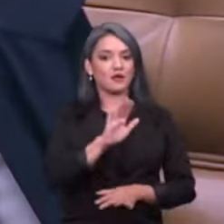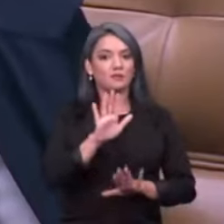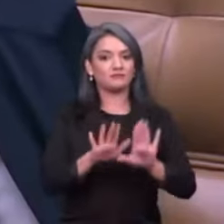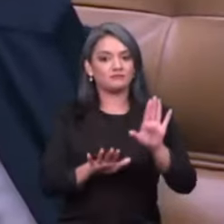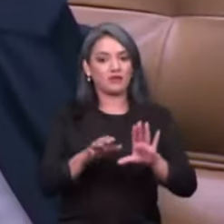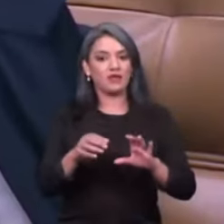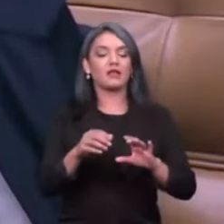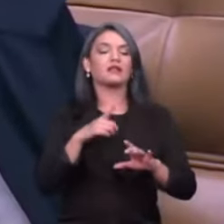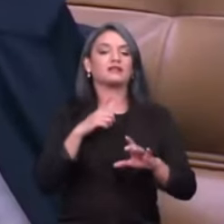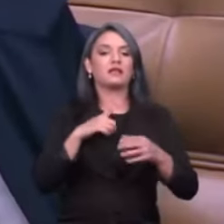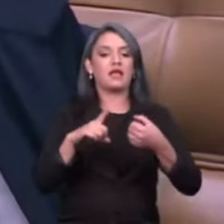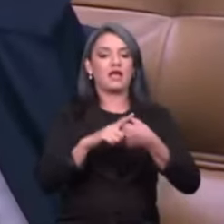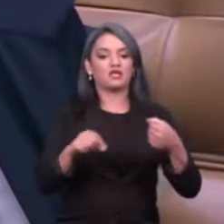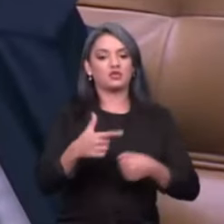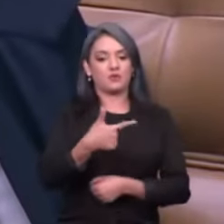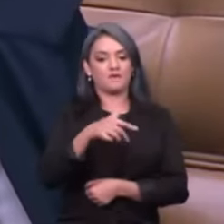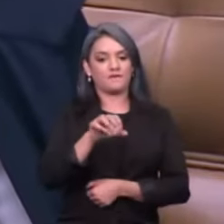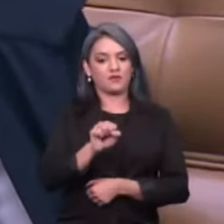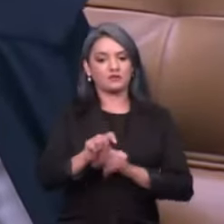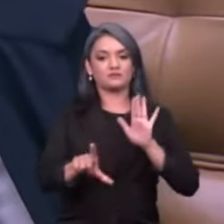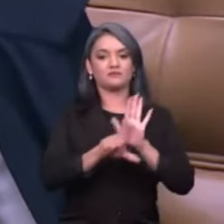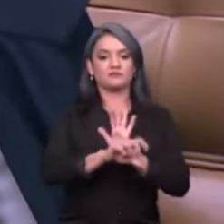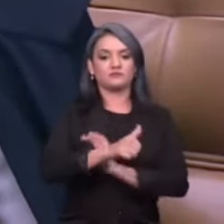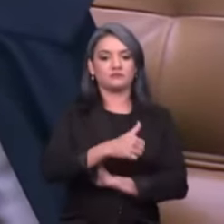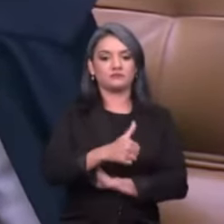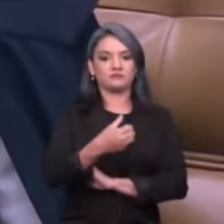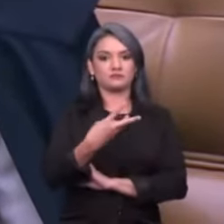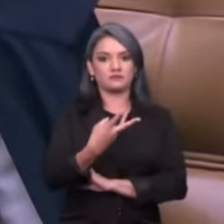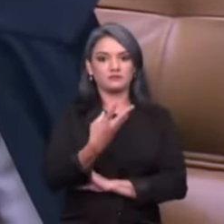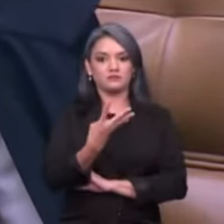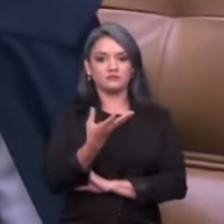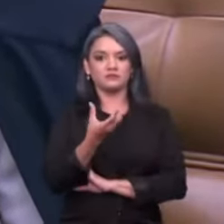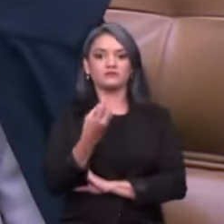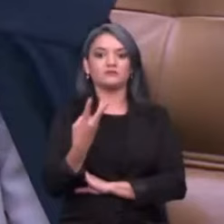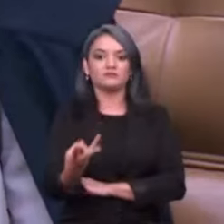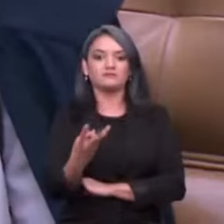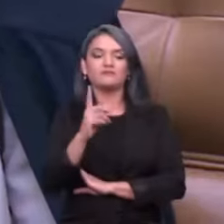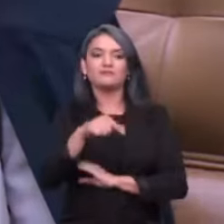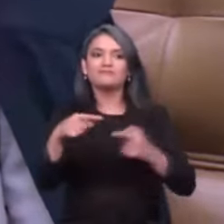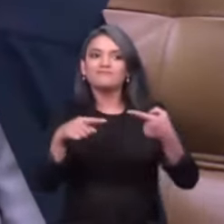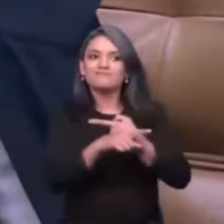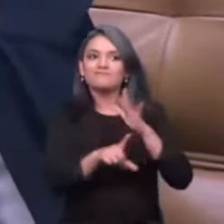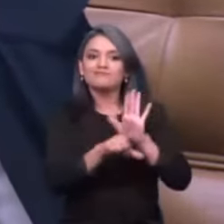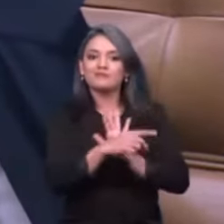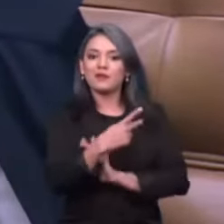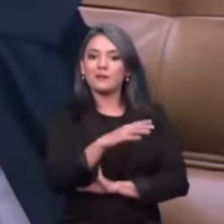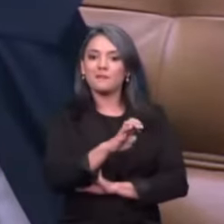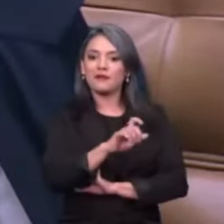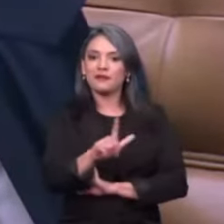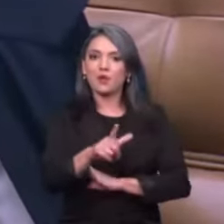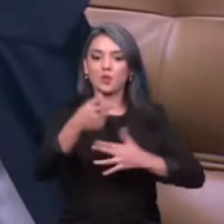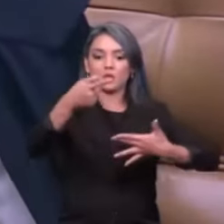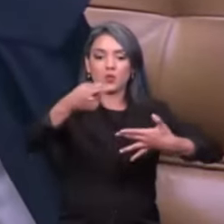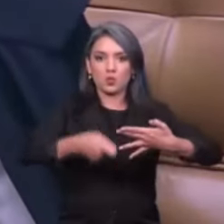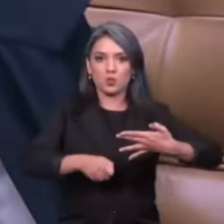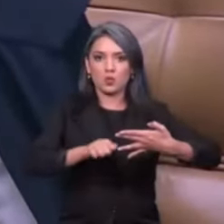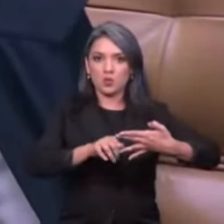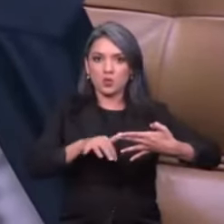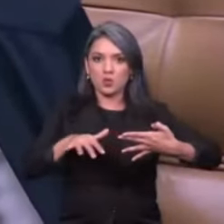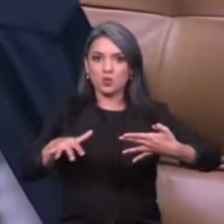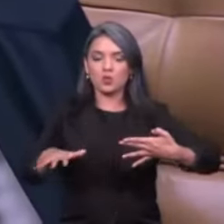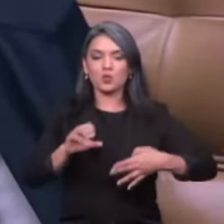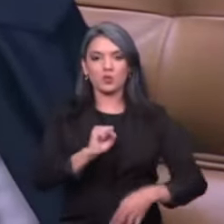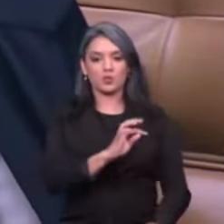do artigo 28 da Lei 11.343 como ilícito penal, a jurisprudência do Supremo se firmou no